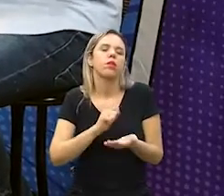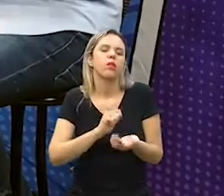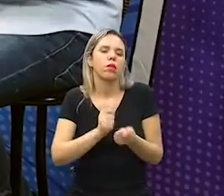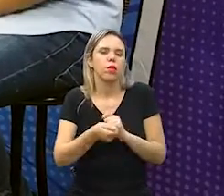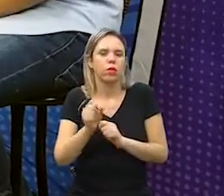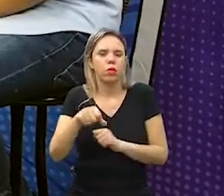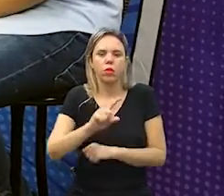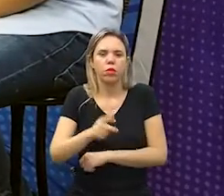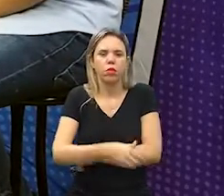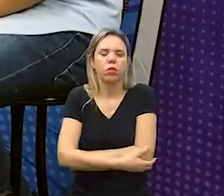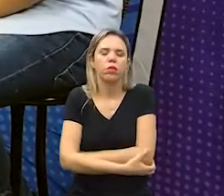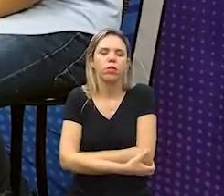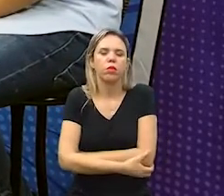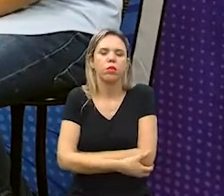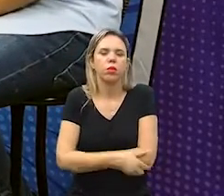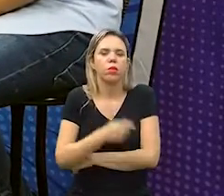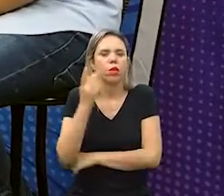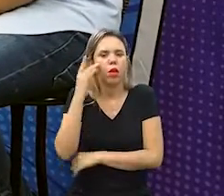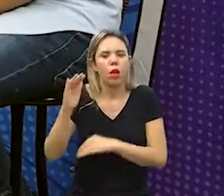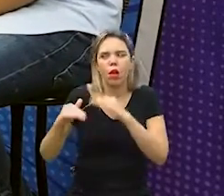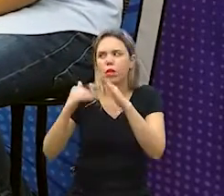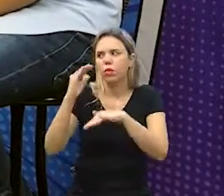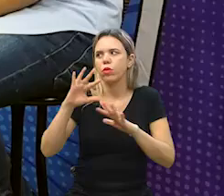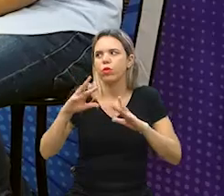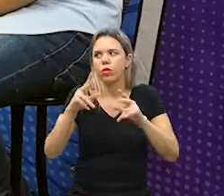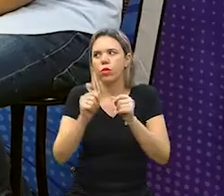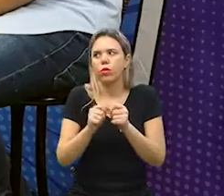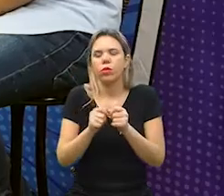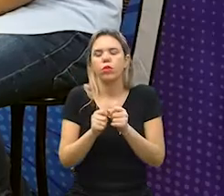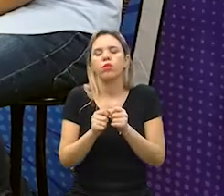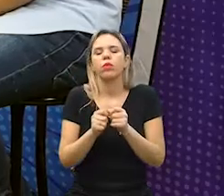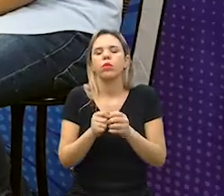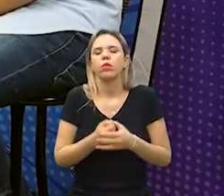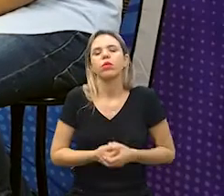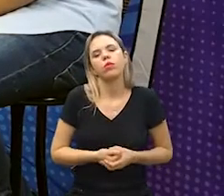ou não? Eu acho que acima de tudo,